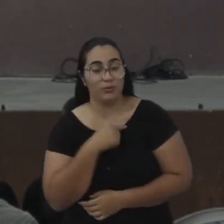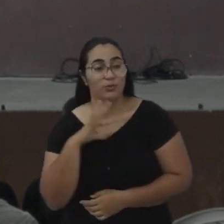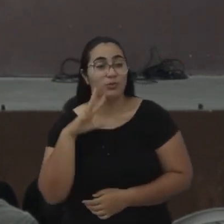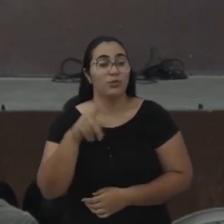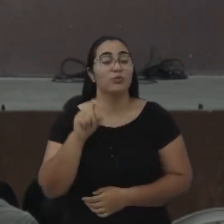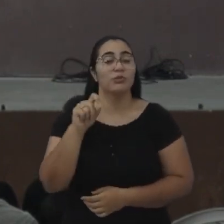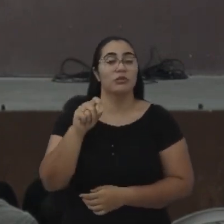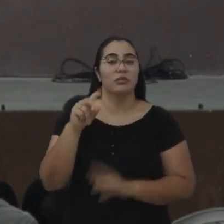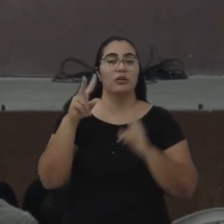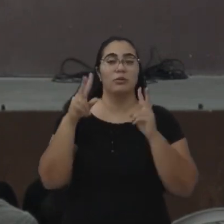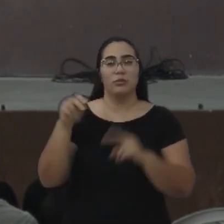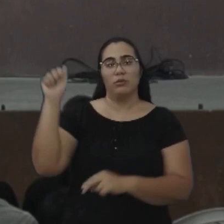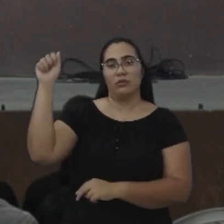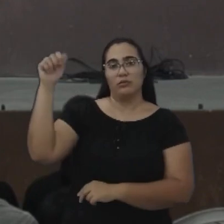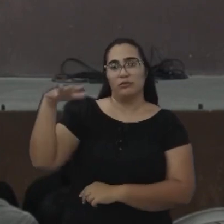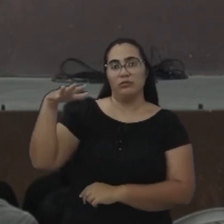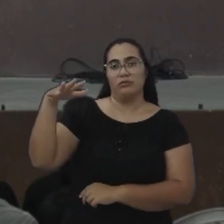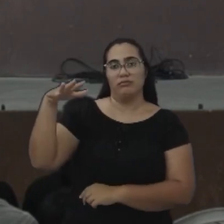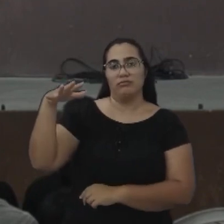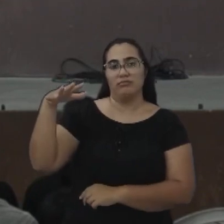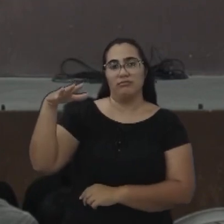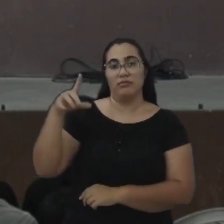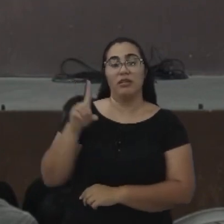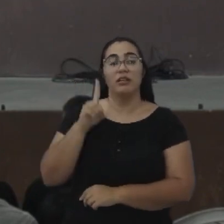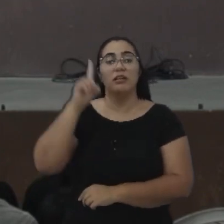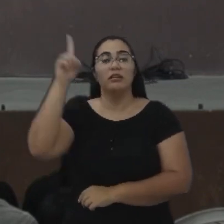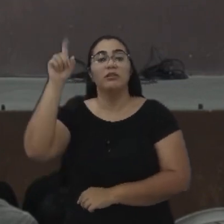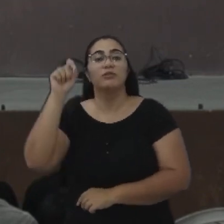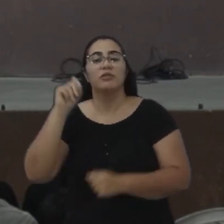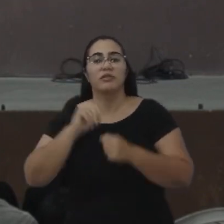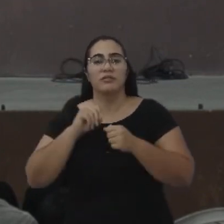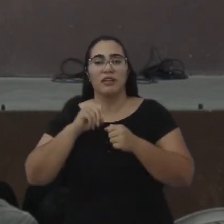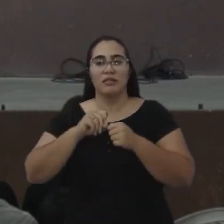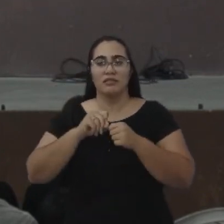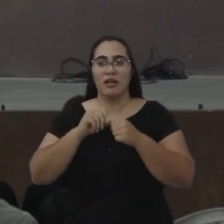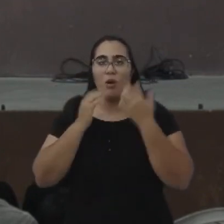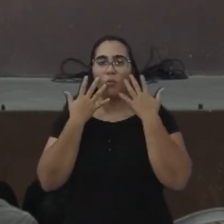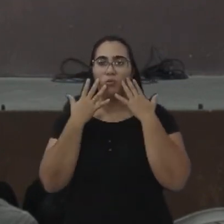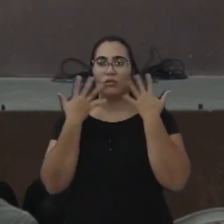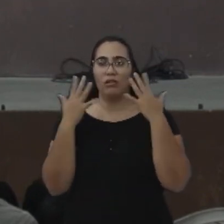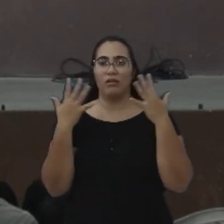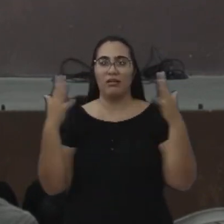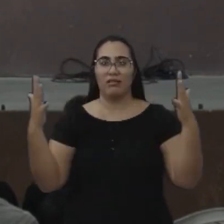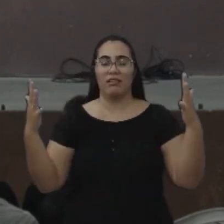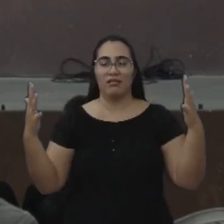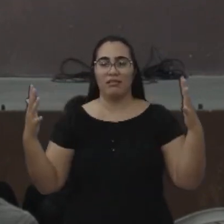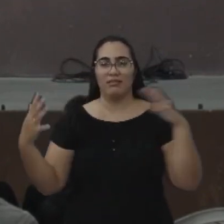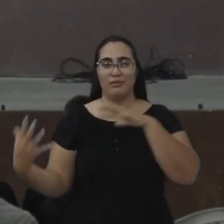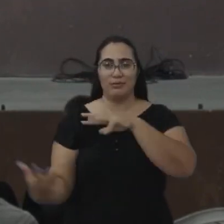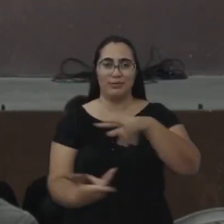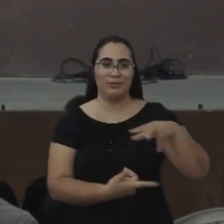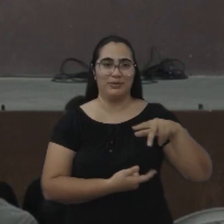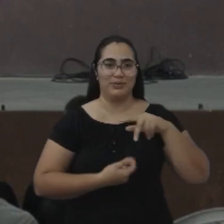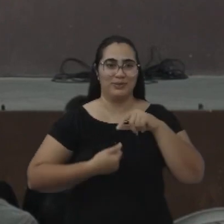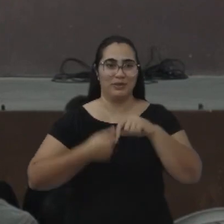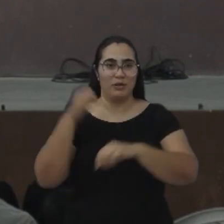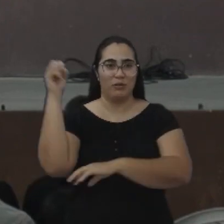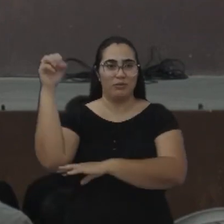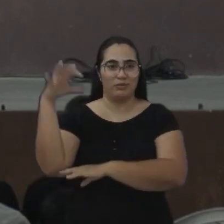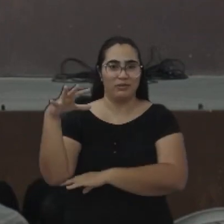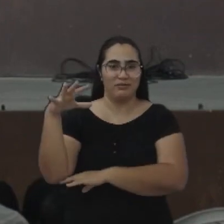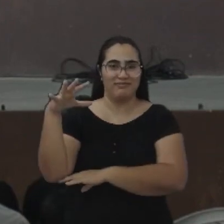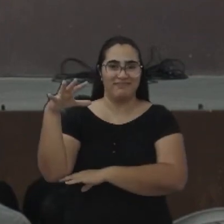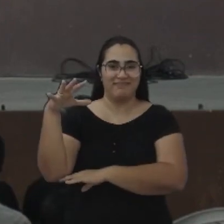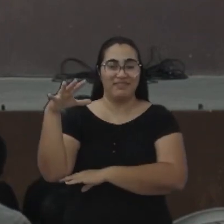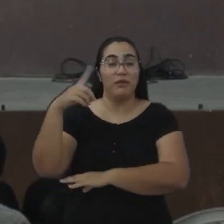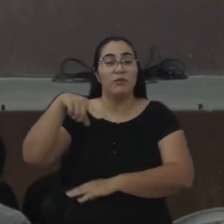somos luzes que Deus acende para iluminar esse mundo. Você é uma lâmpada